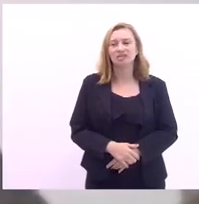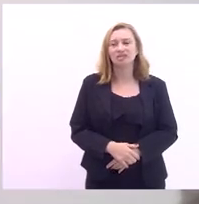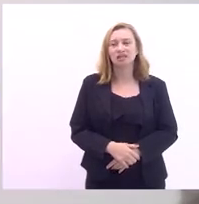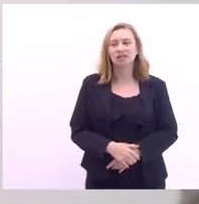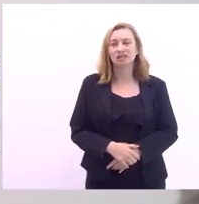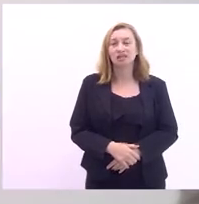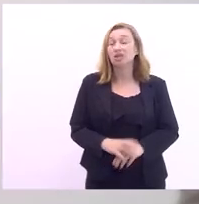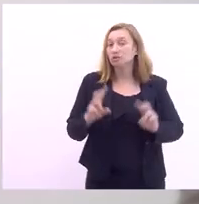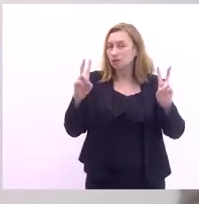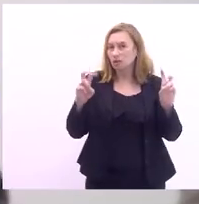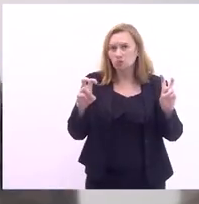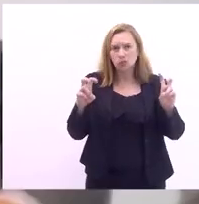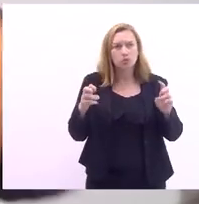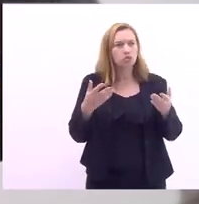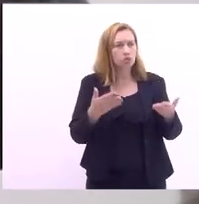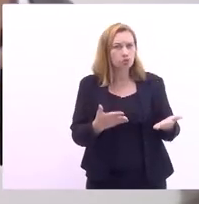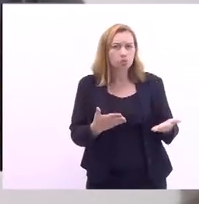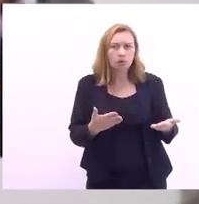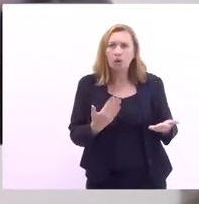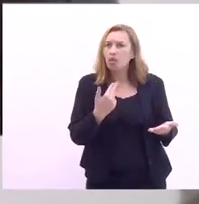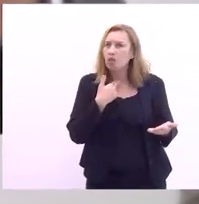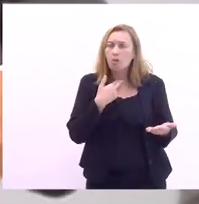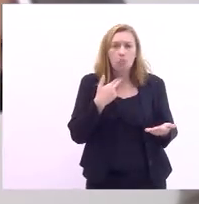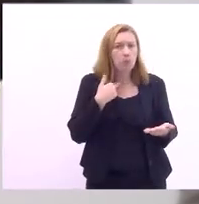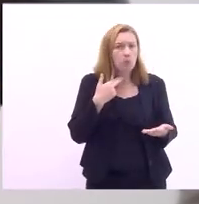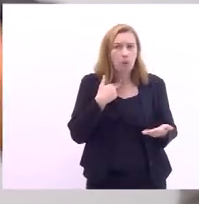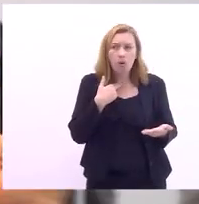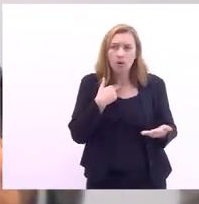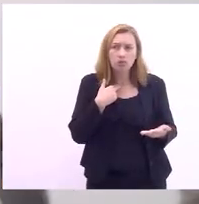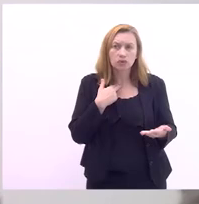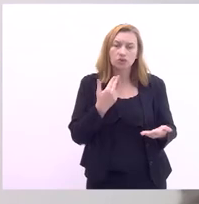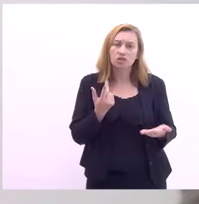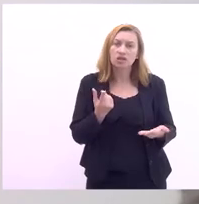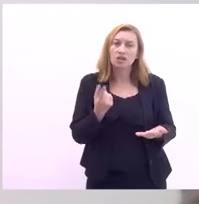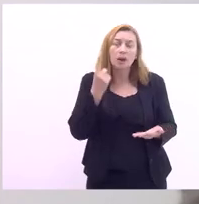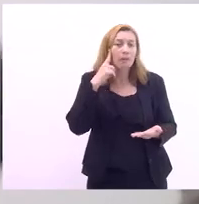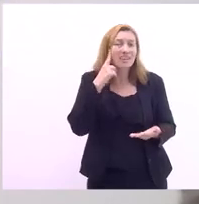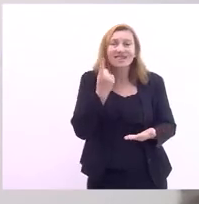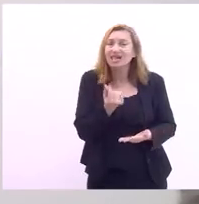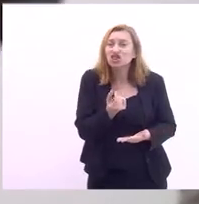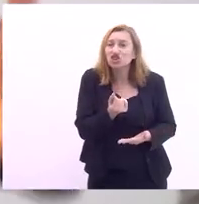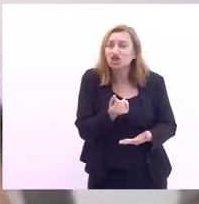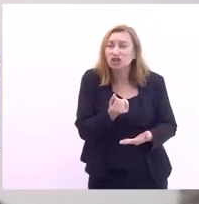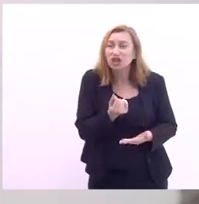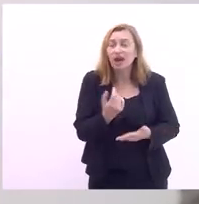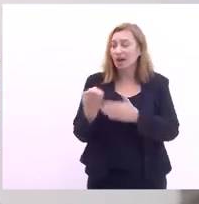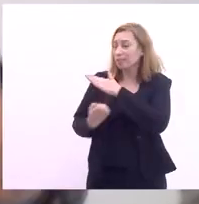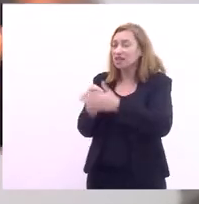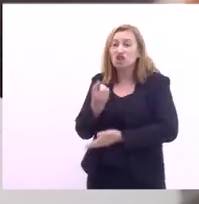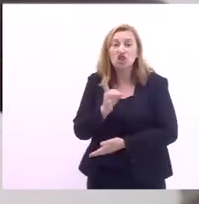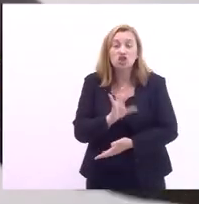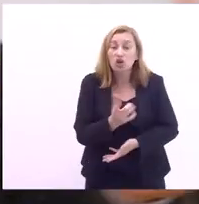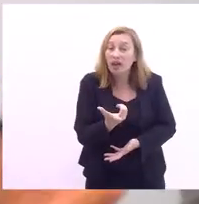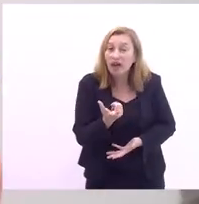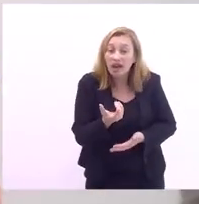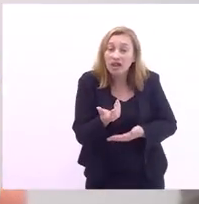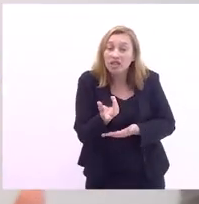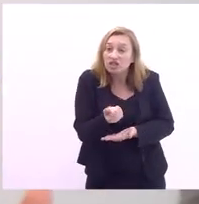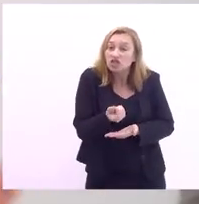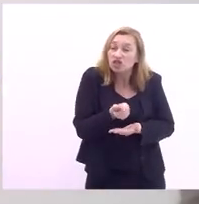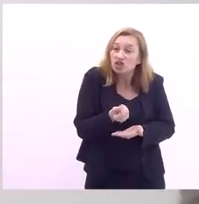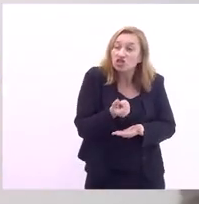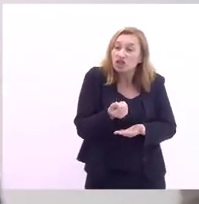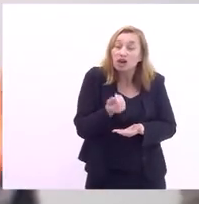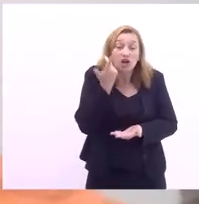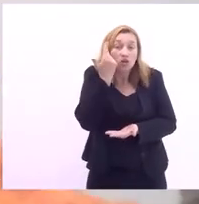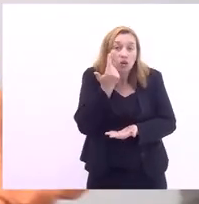numa situação dessas, isto não pode ser submetido ao lucro, pô. Porque a empresa quer lucrar, e é natural que queira lucrar.